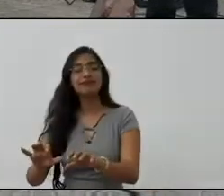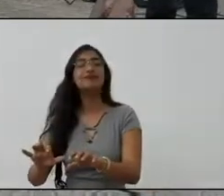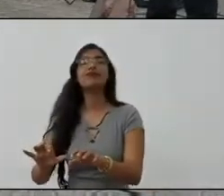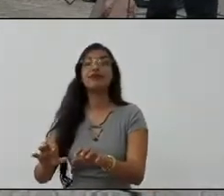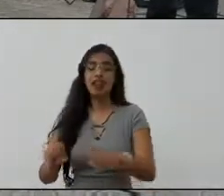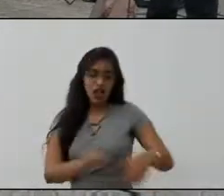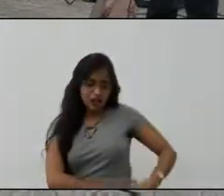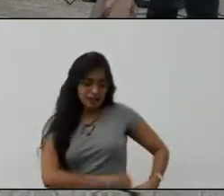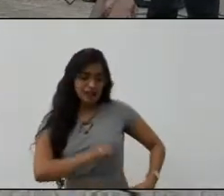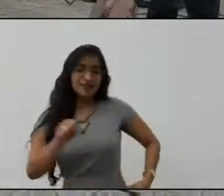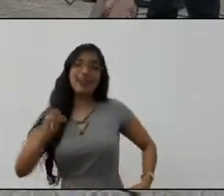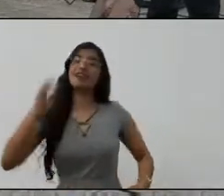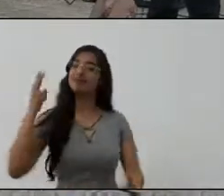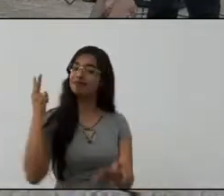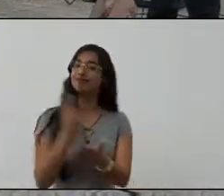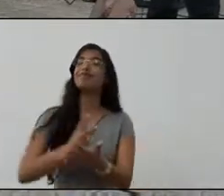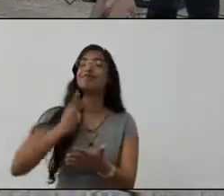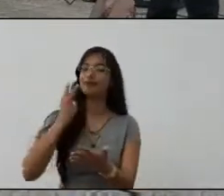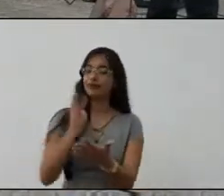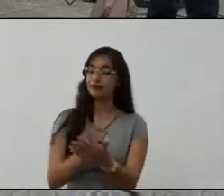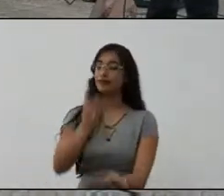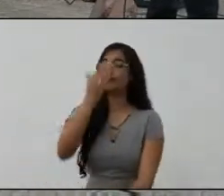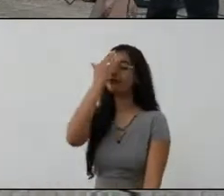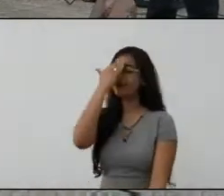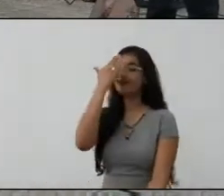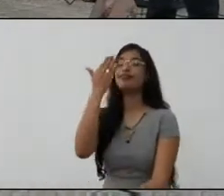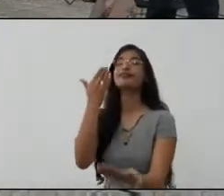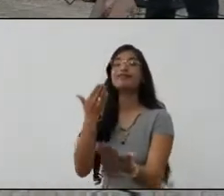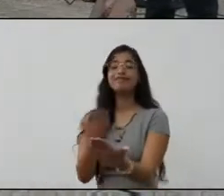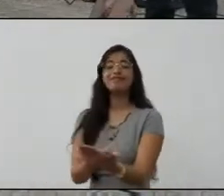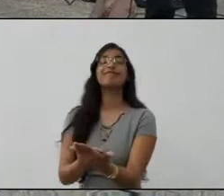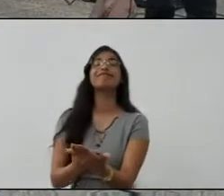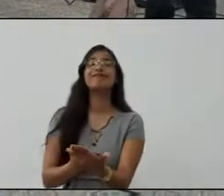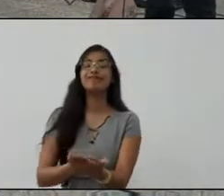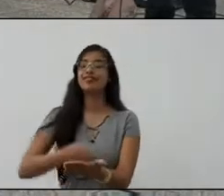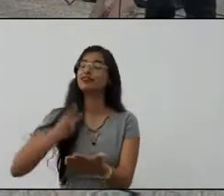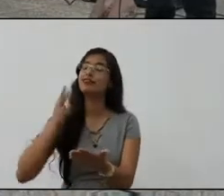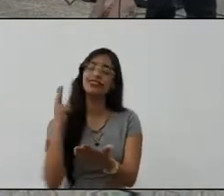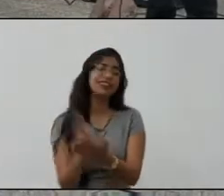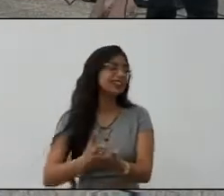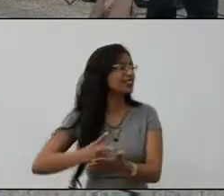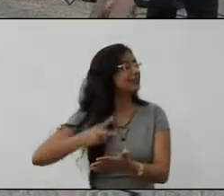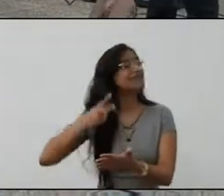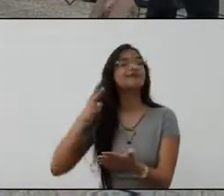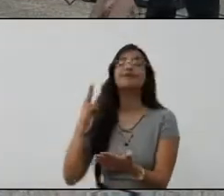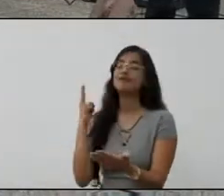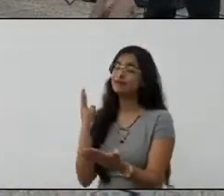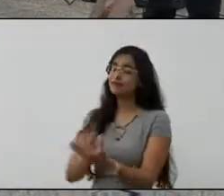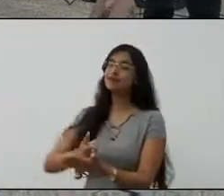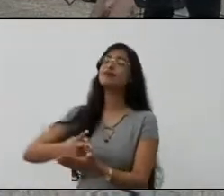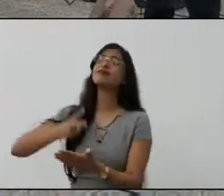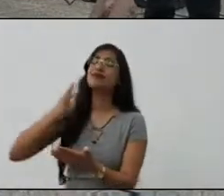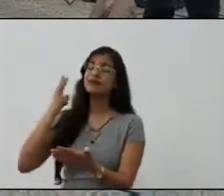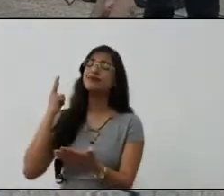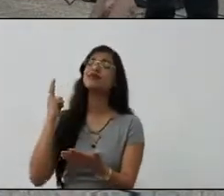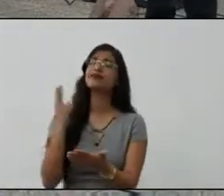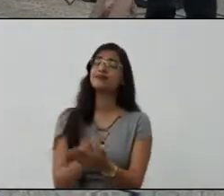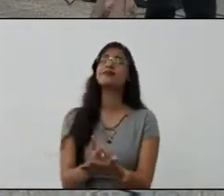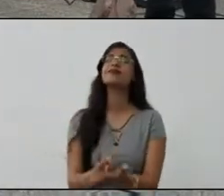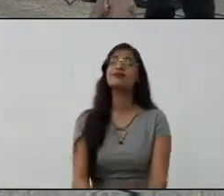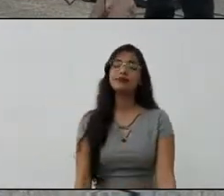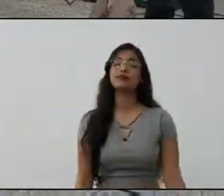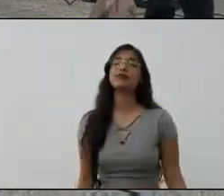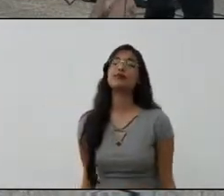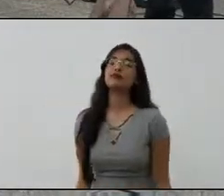busca glória, não larga a espada, vigia, confia em todas as